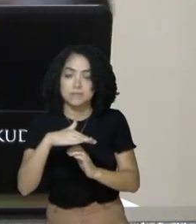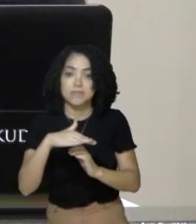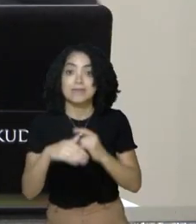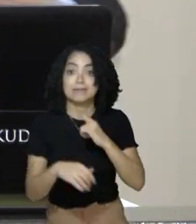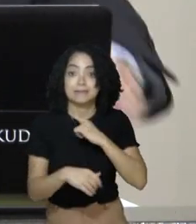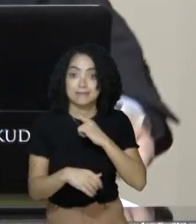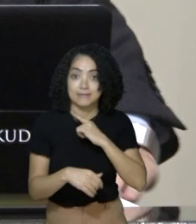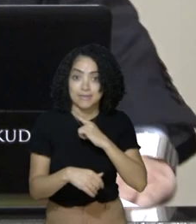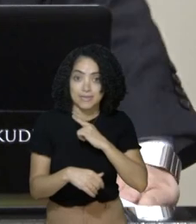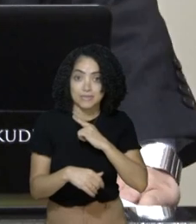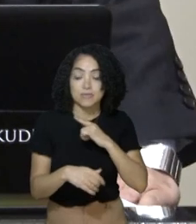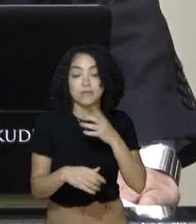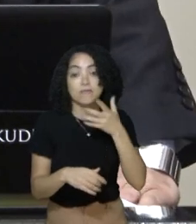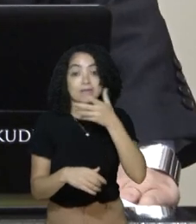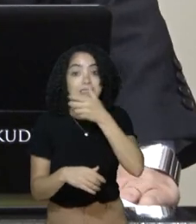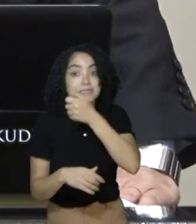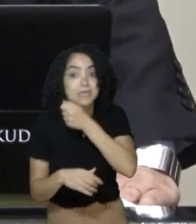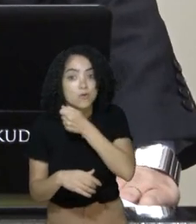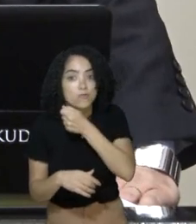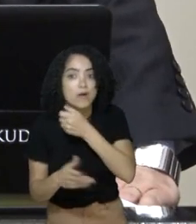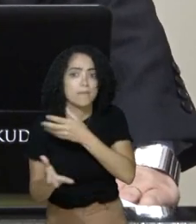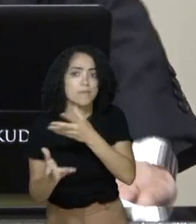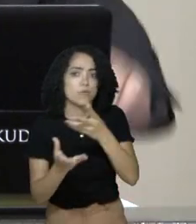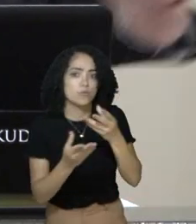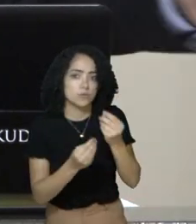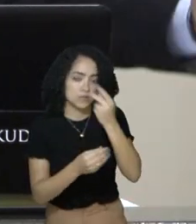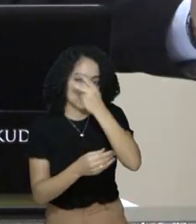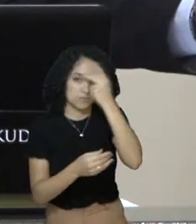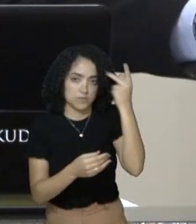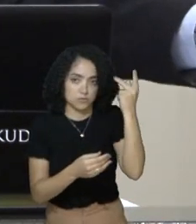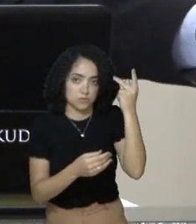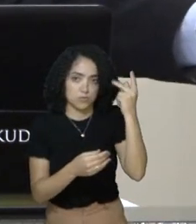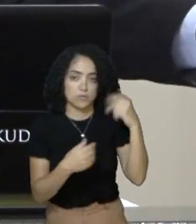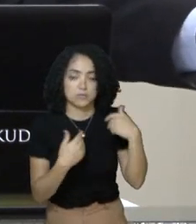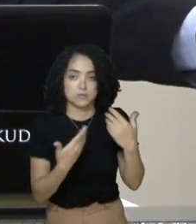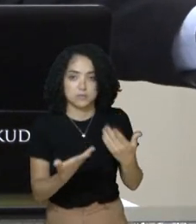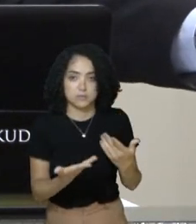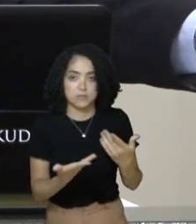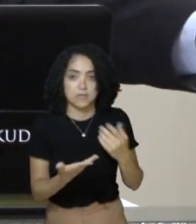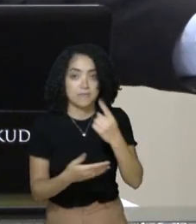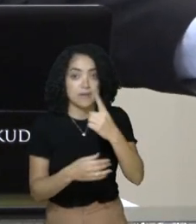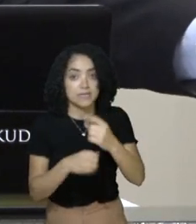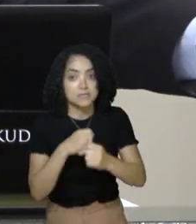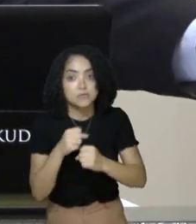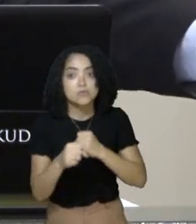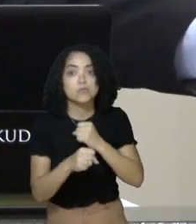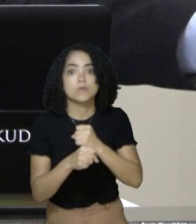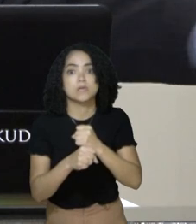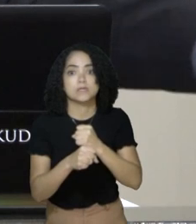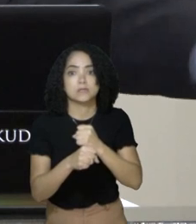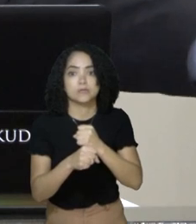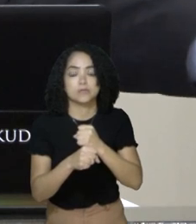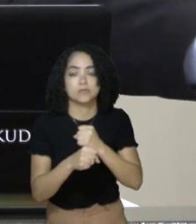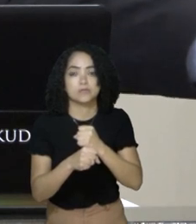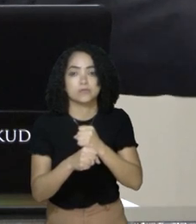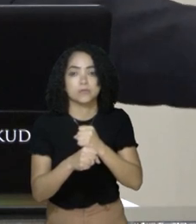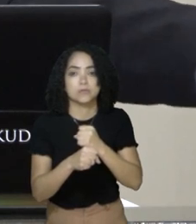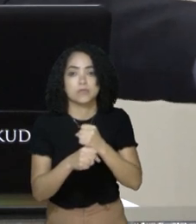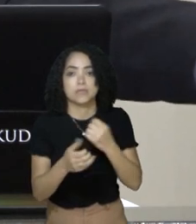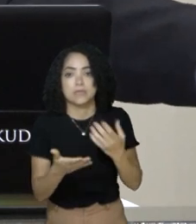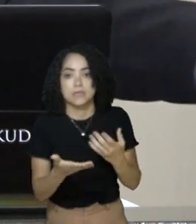vai salvar milhares de vidas. Mas está com 1 ano da fabricação, ou seja,